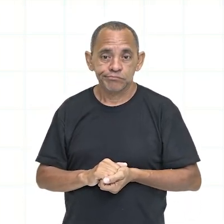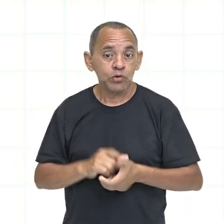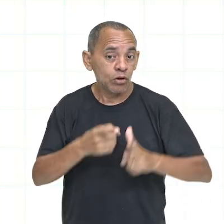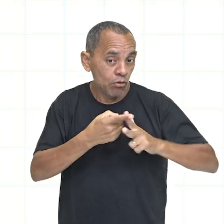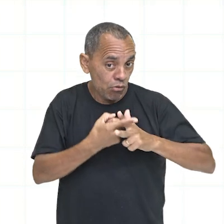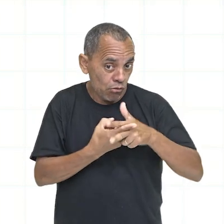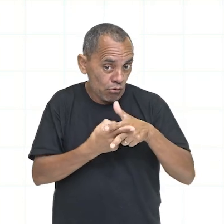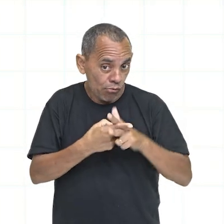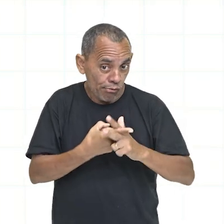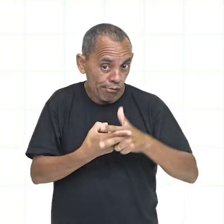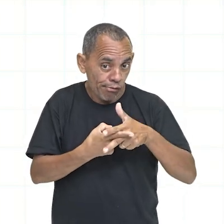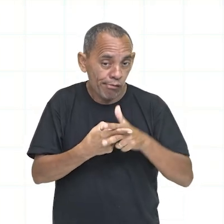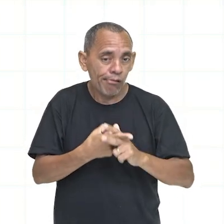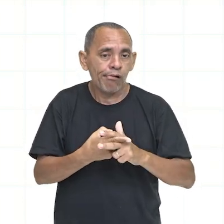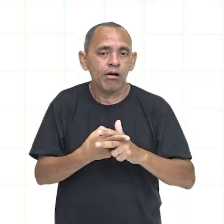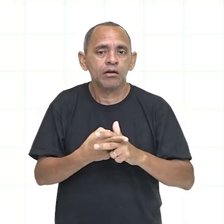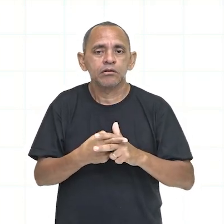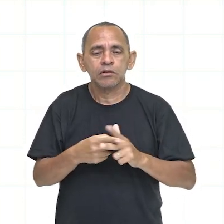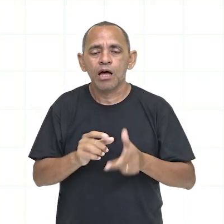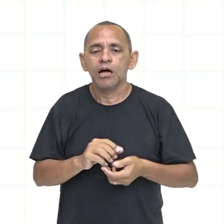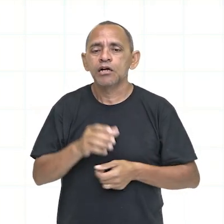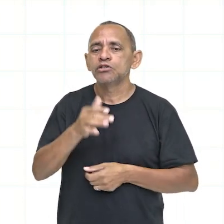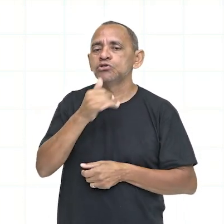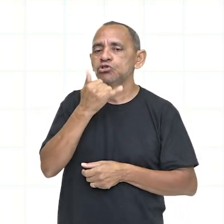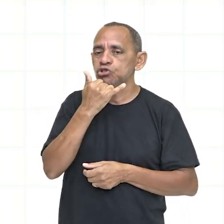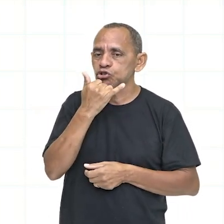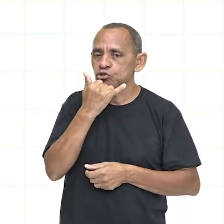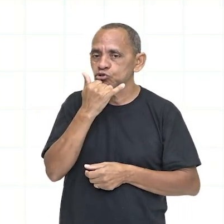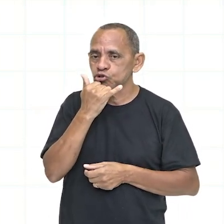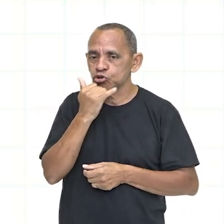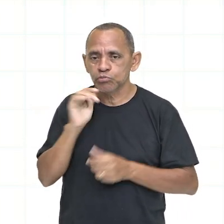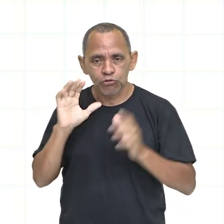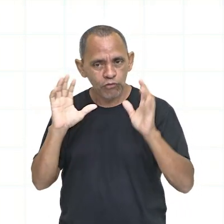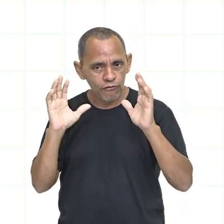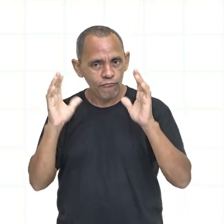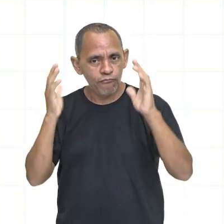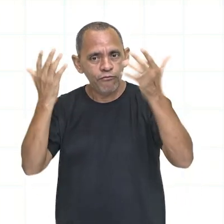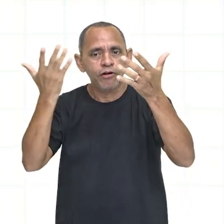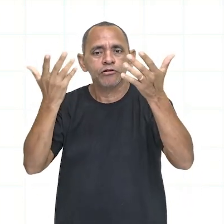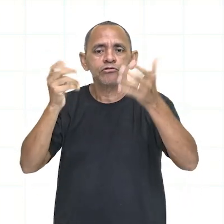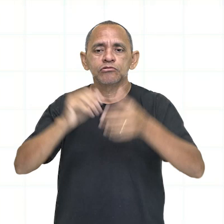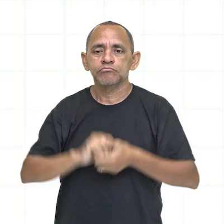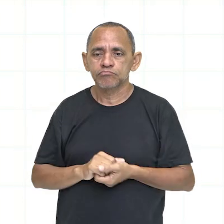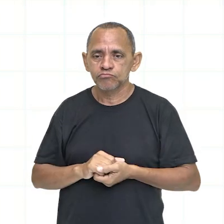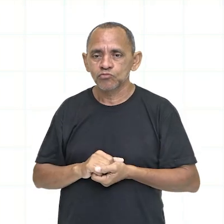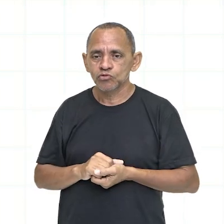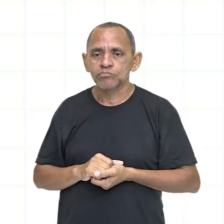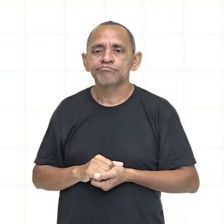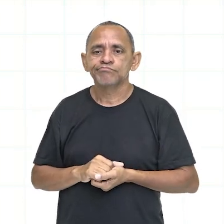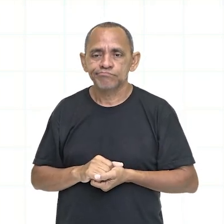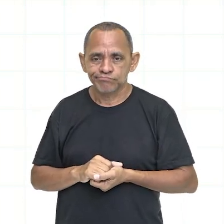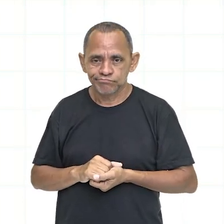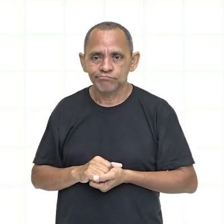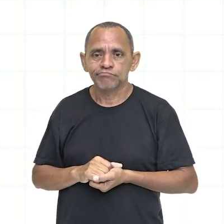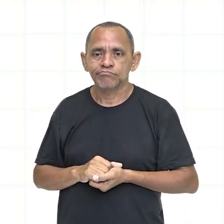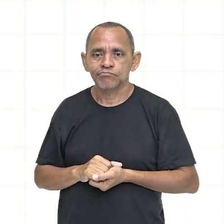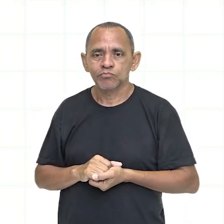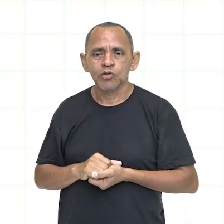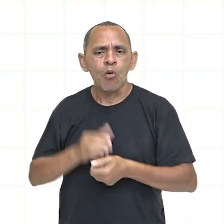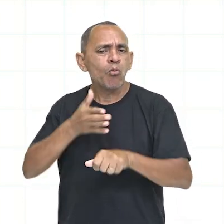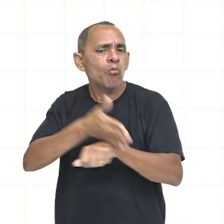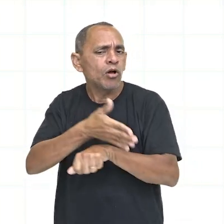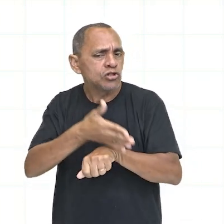concerto, né, os tickets, as entradas do concerto, aqui sold out quer dizer foram vendidas, se esgotaram, tá? Sold